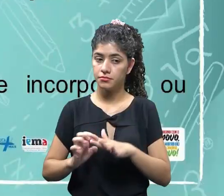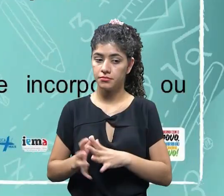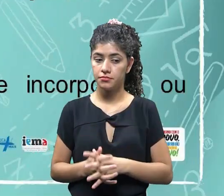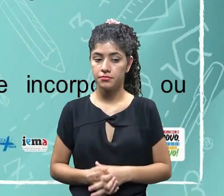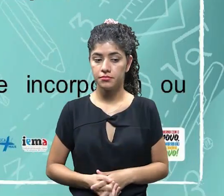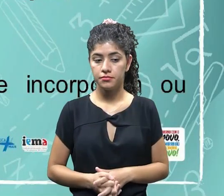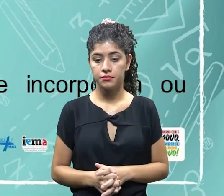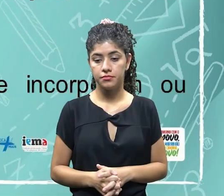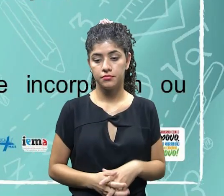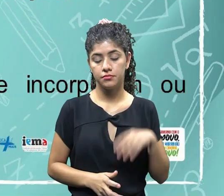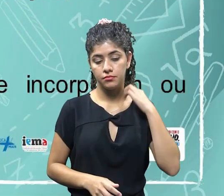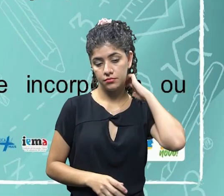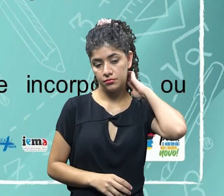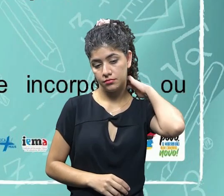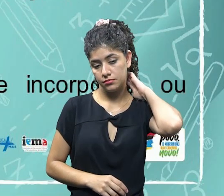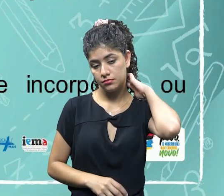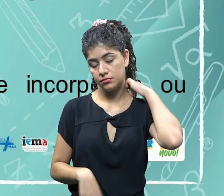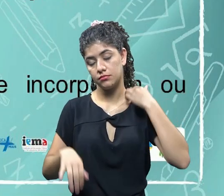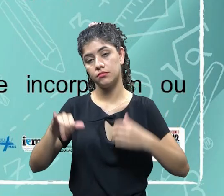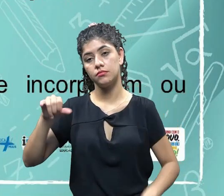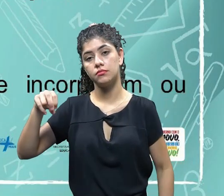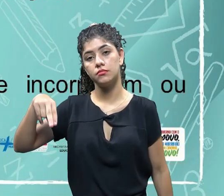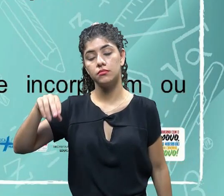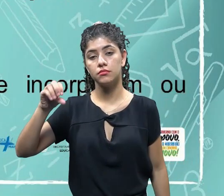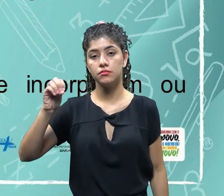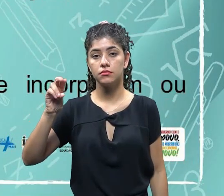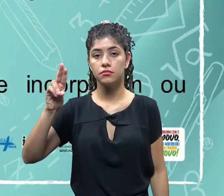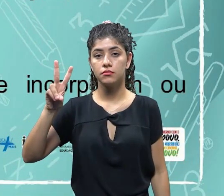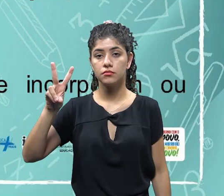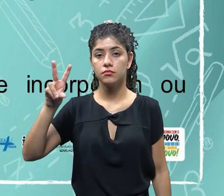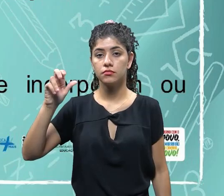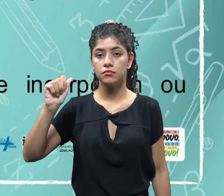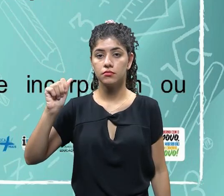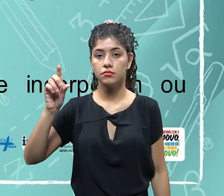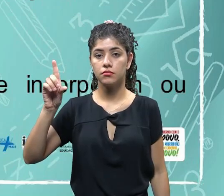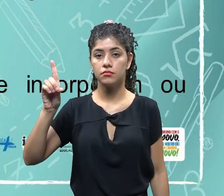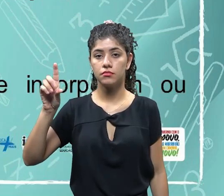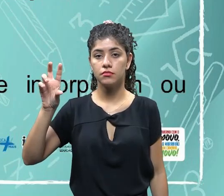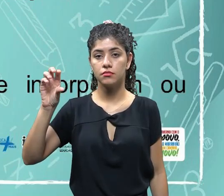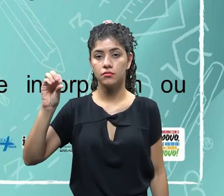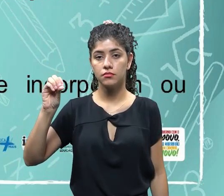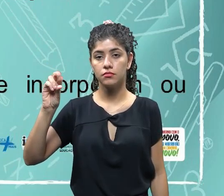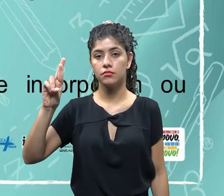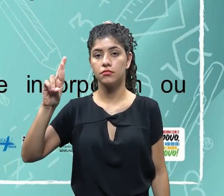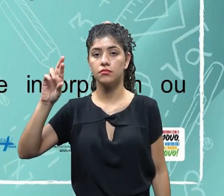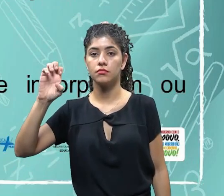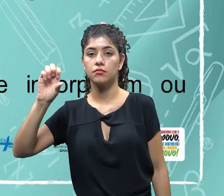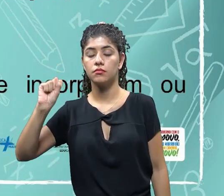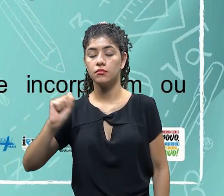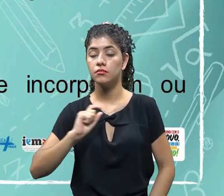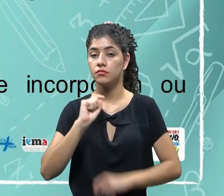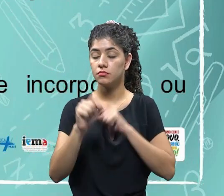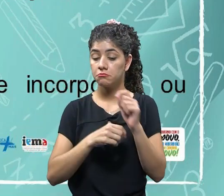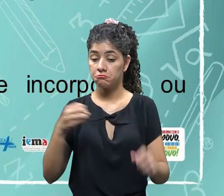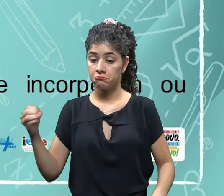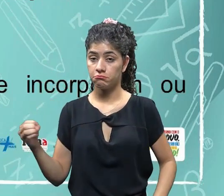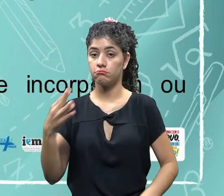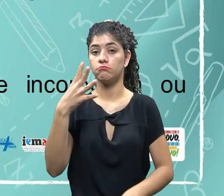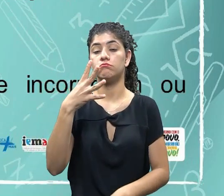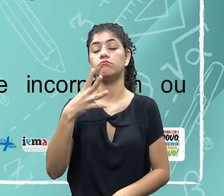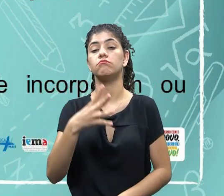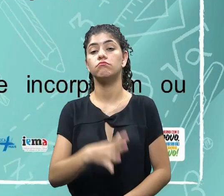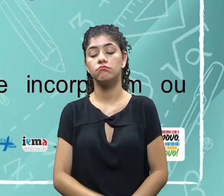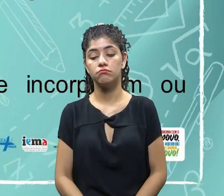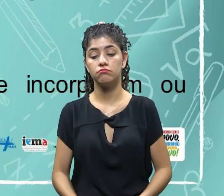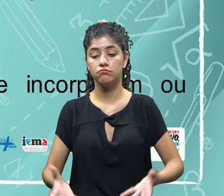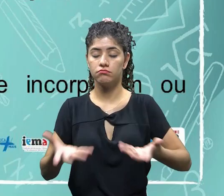organização. E por último, os objetivos inovadores. Nesse caso, os objetivos inovadores são algo totalmente novo, né? Olha, eu quero